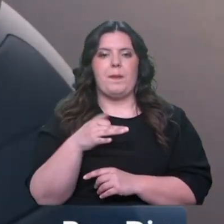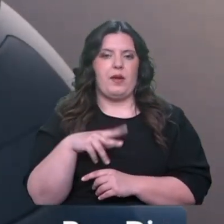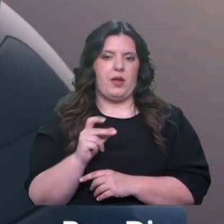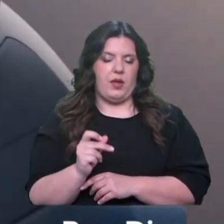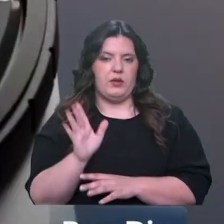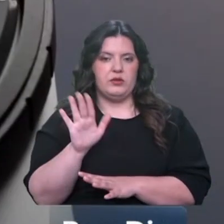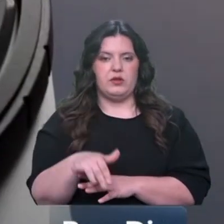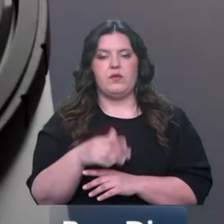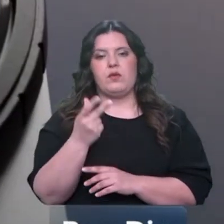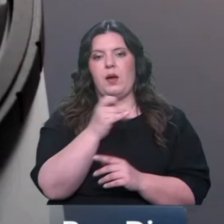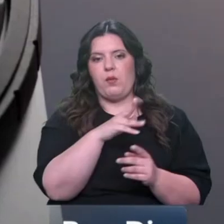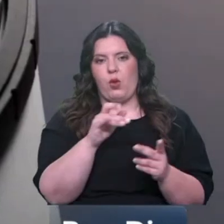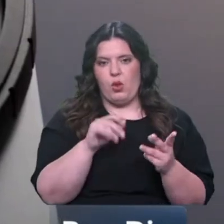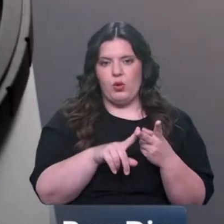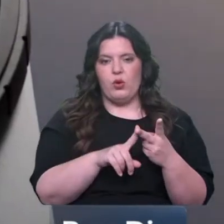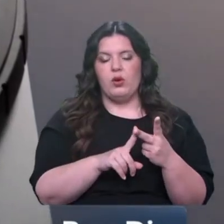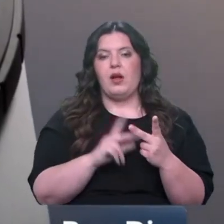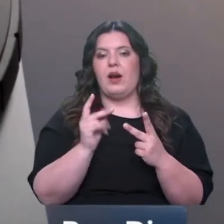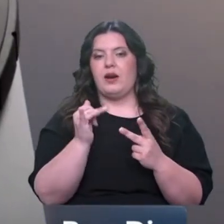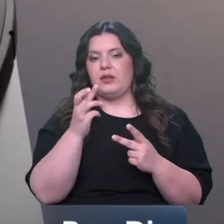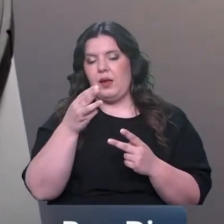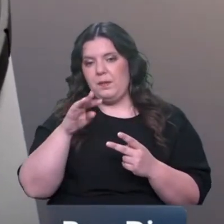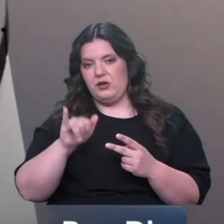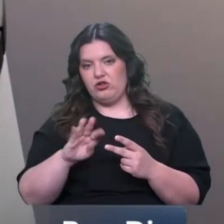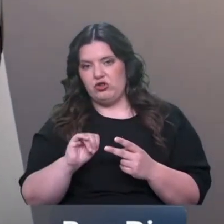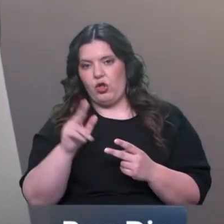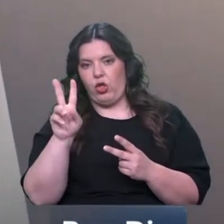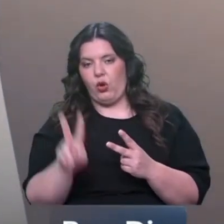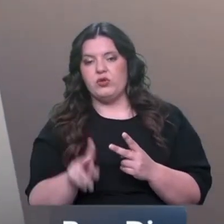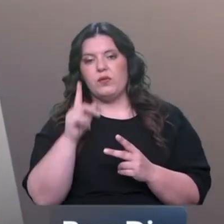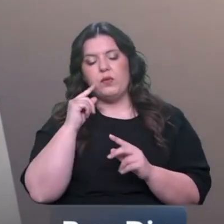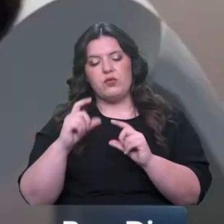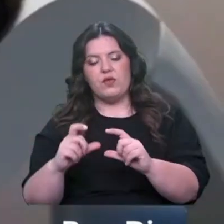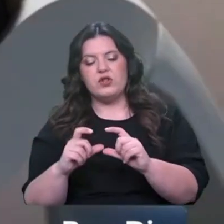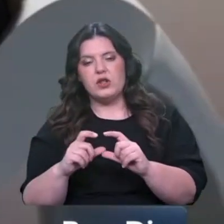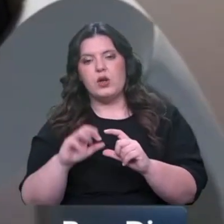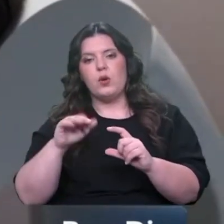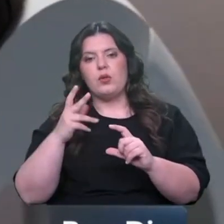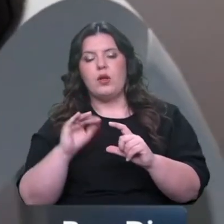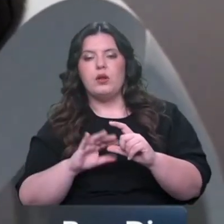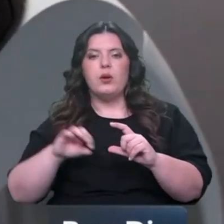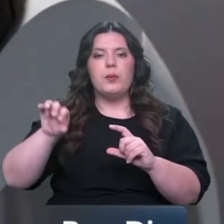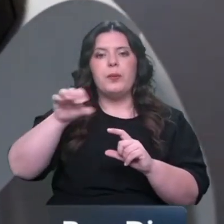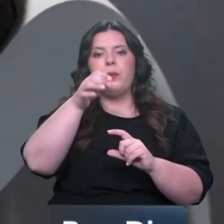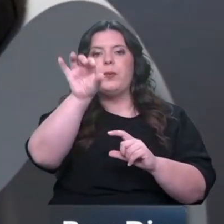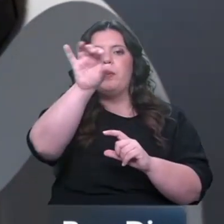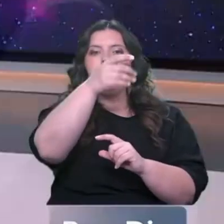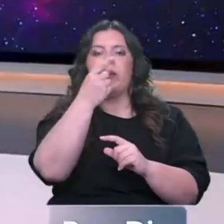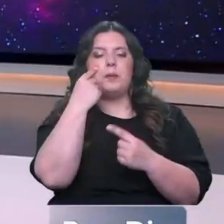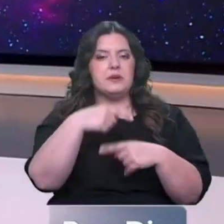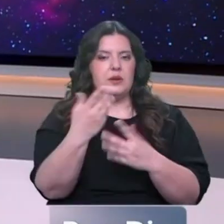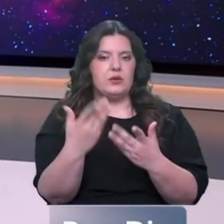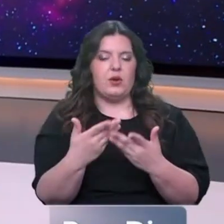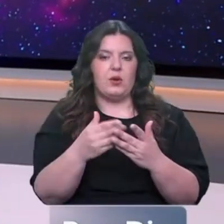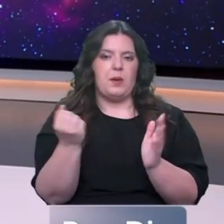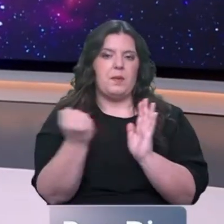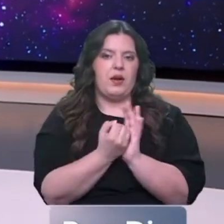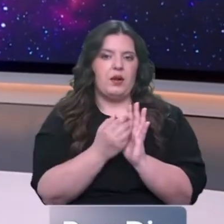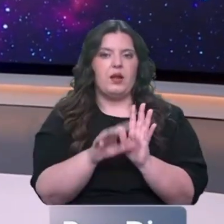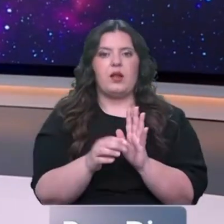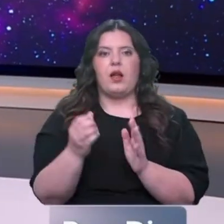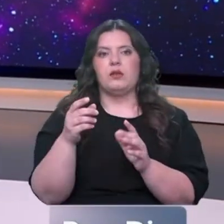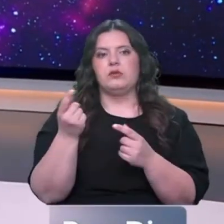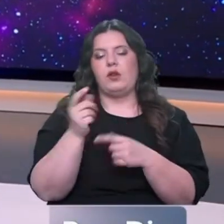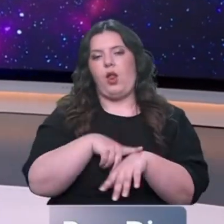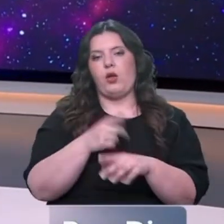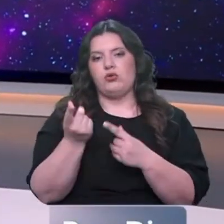astronautas da Apollo. Na Artemis 2 vimos um frasquinho de Nutella a flutuar pelo espaço. Apresento agora da marca de relógios de